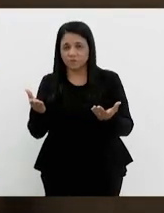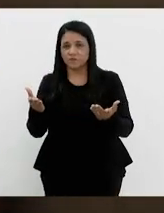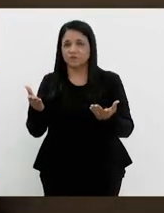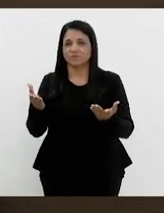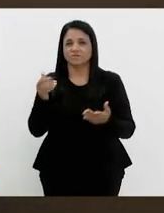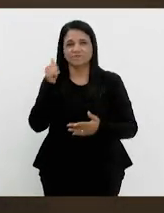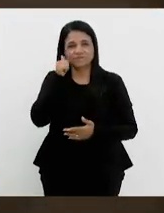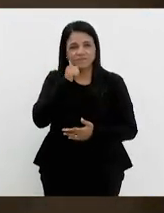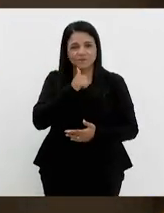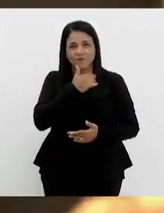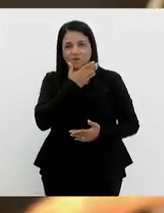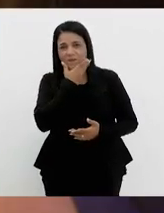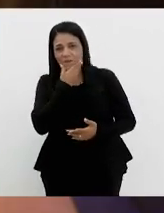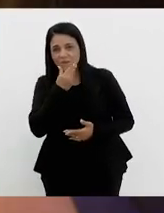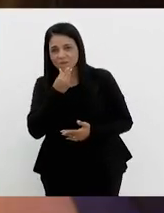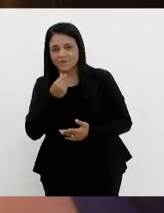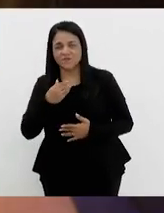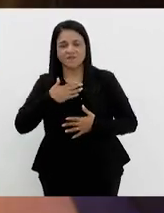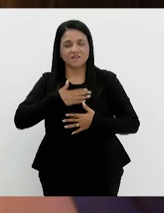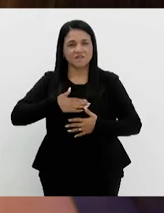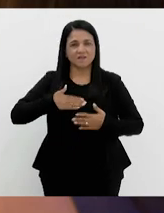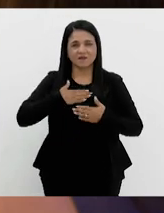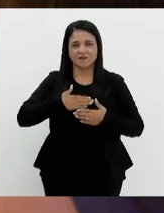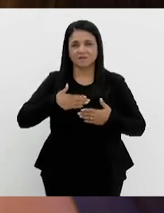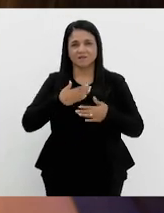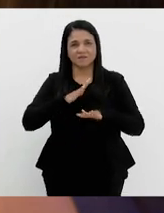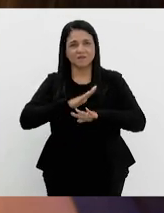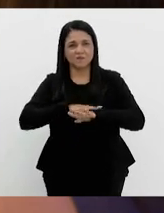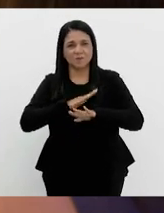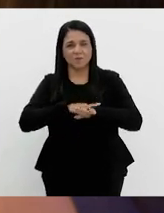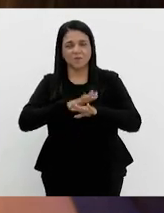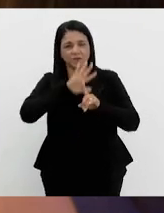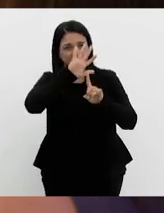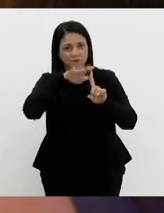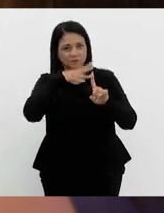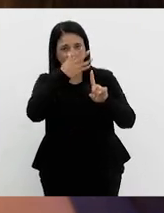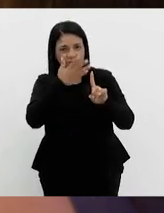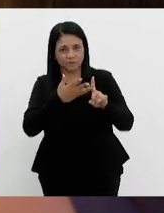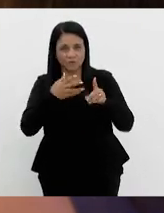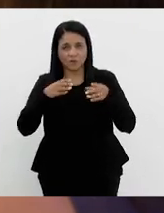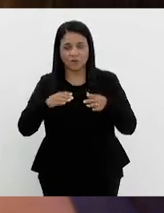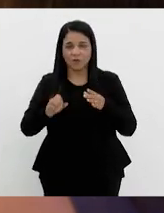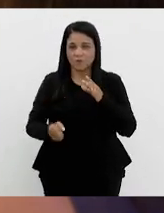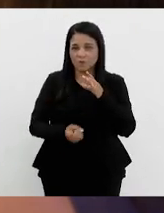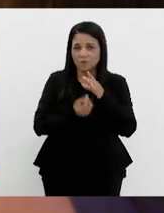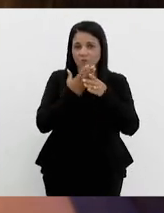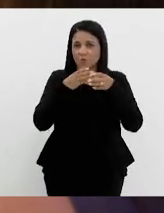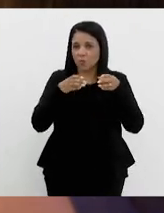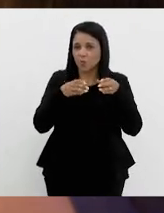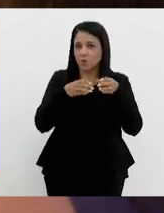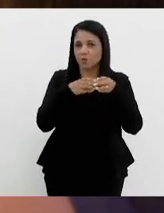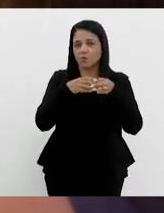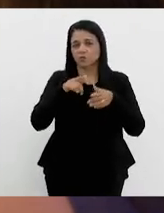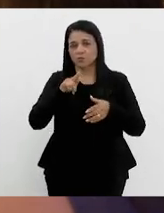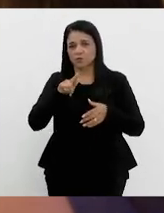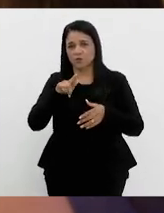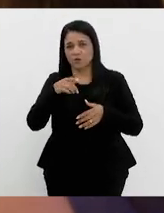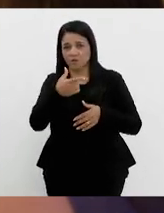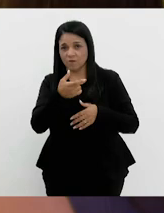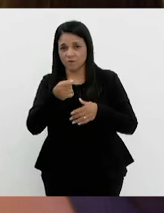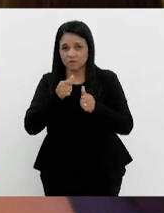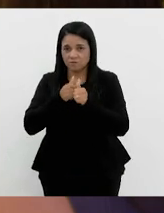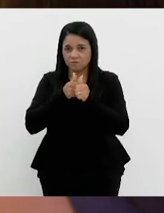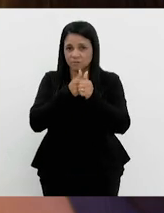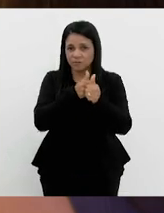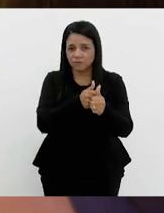alegria ter esse momento solene do lançamento do grupo de acompanhamento do G20 por parte da arquidiocese através